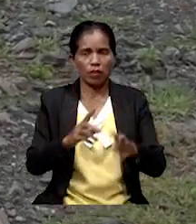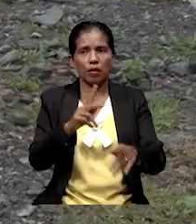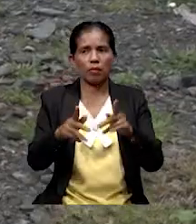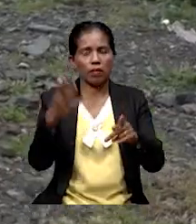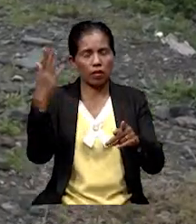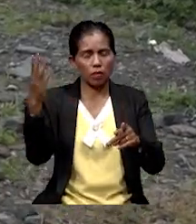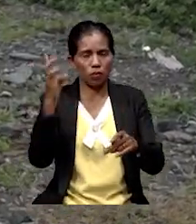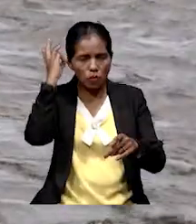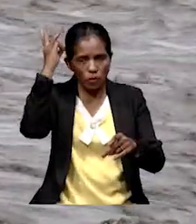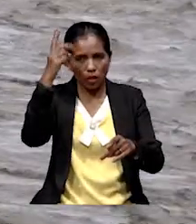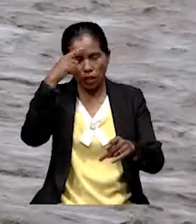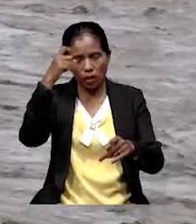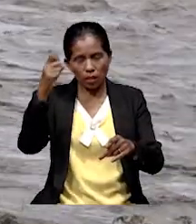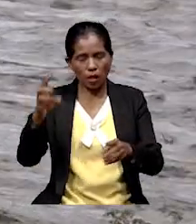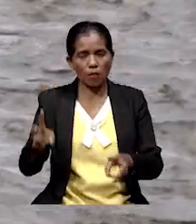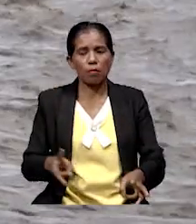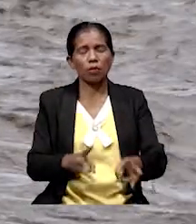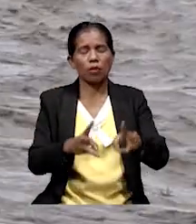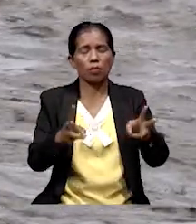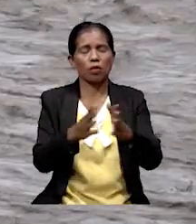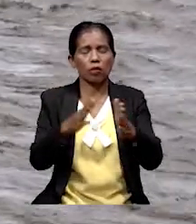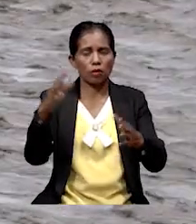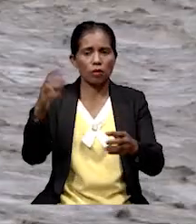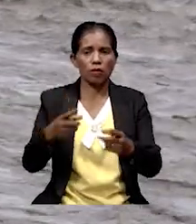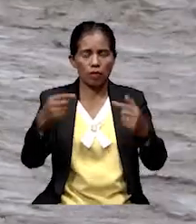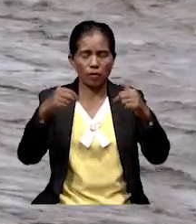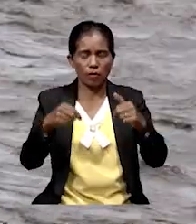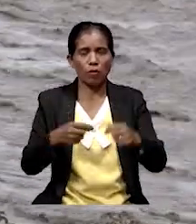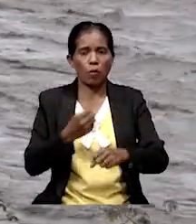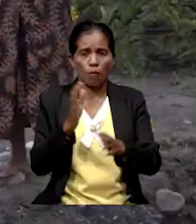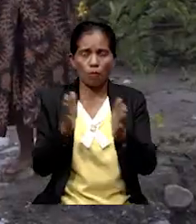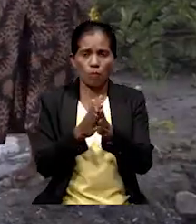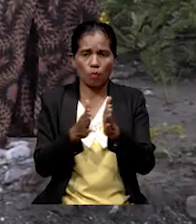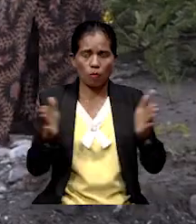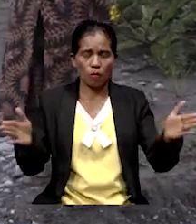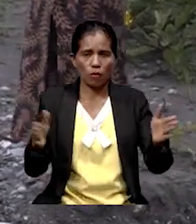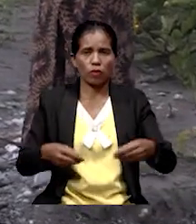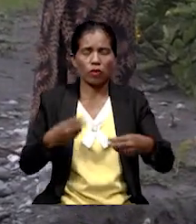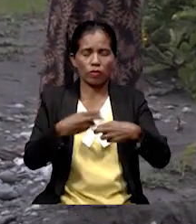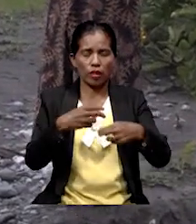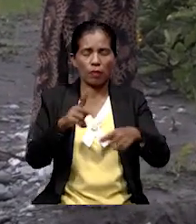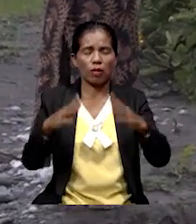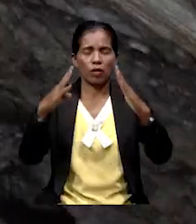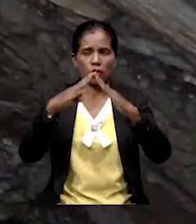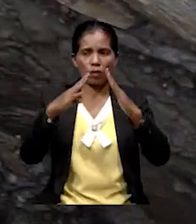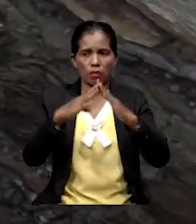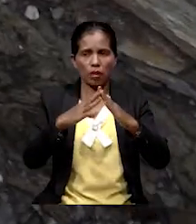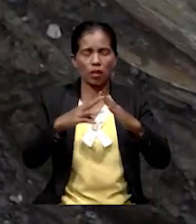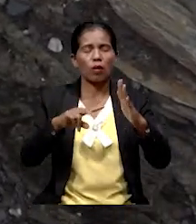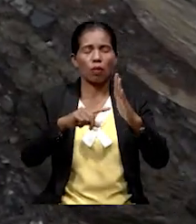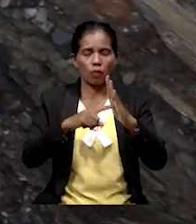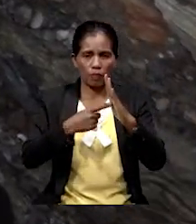Boro preocupa, tamba mota bot Nebetun e a loron hirak ne, foi ameaça ba comunidade ne uma no ponte Loesh Nebe começa